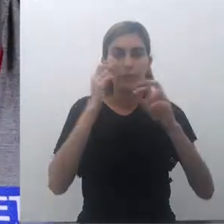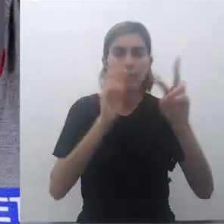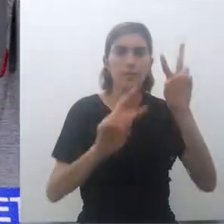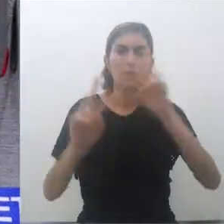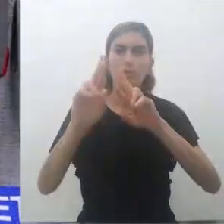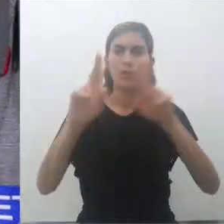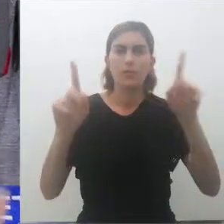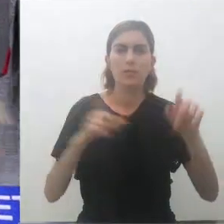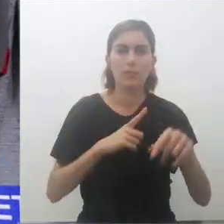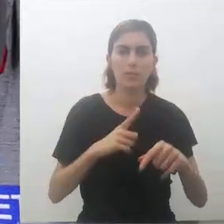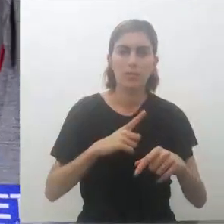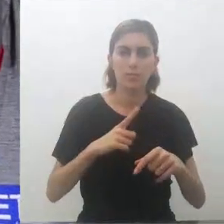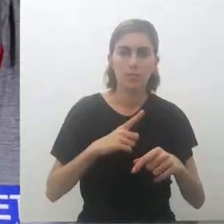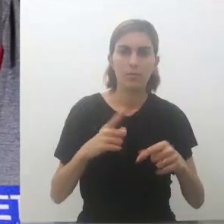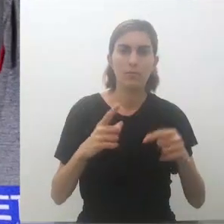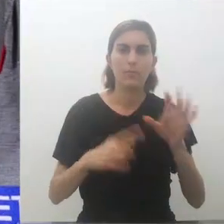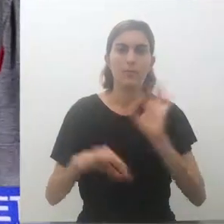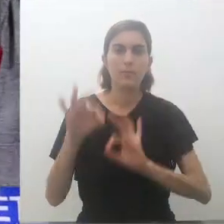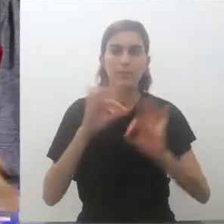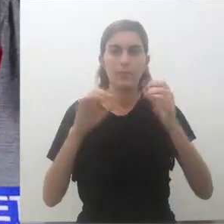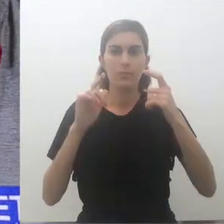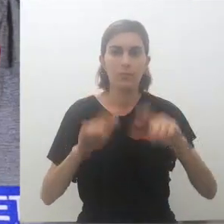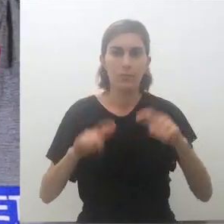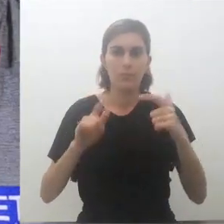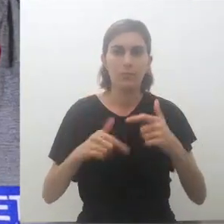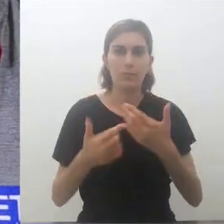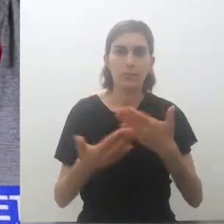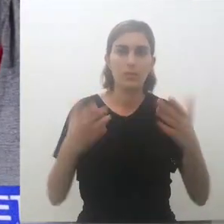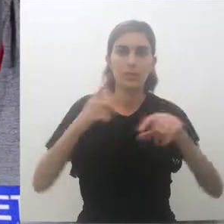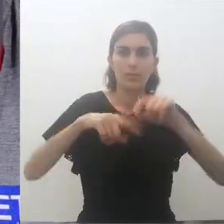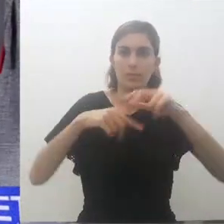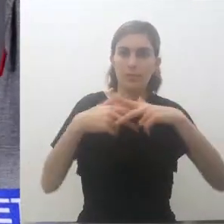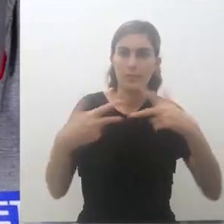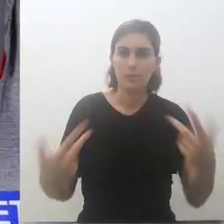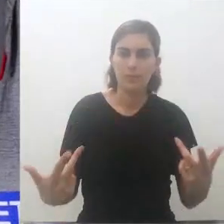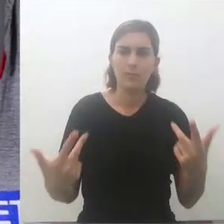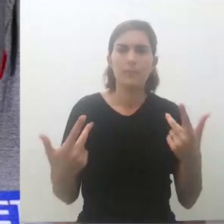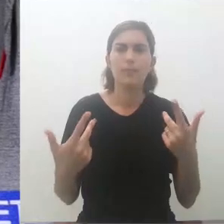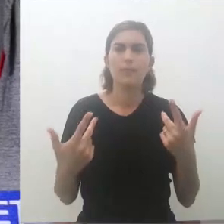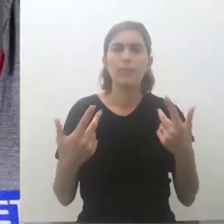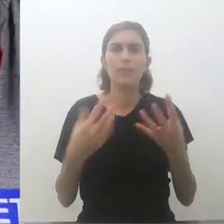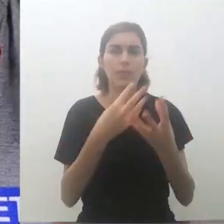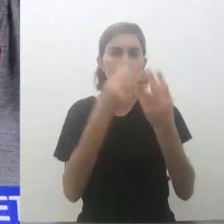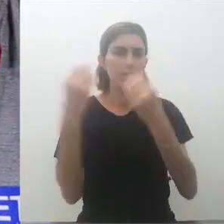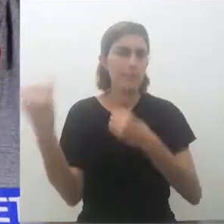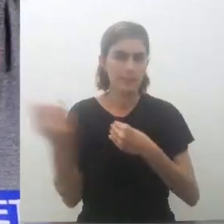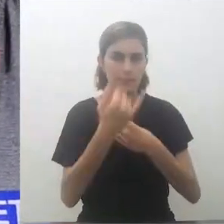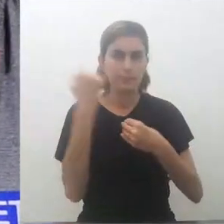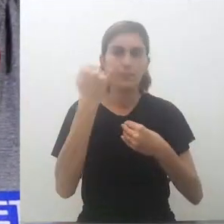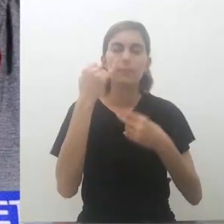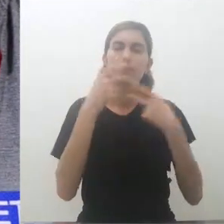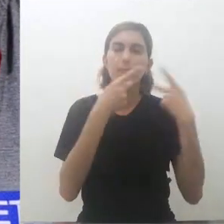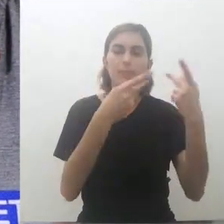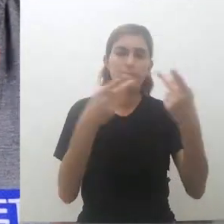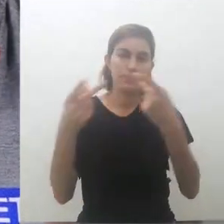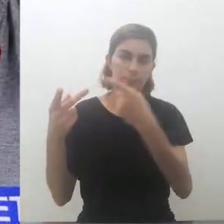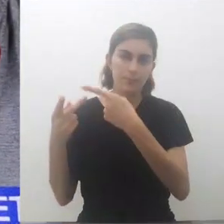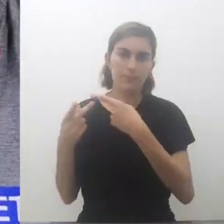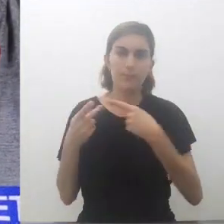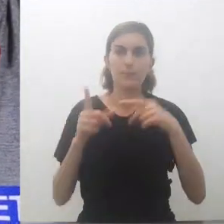sobre decoração de ambiente e materiais. Muito importante visitar